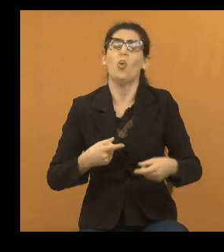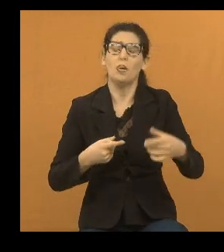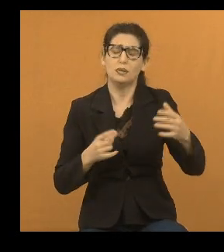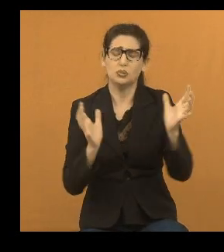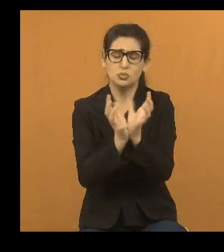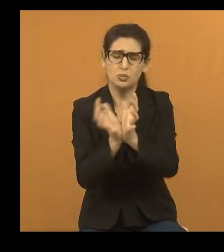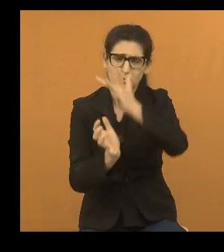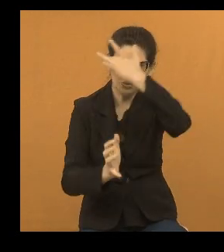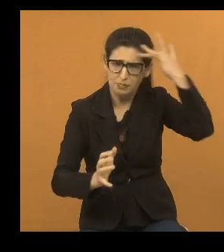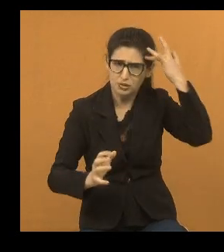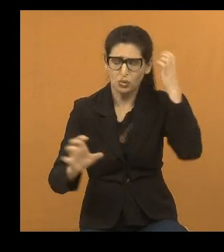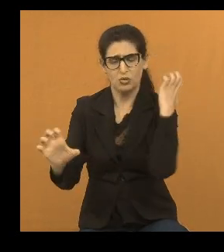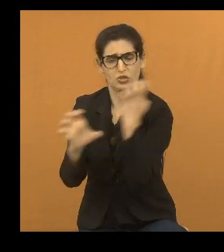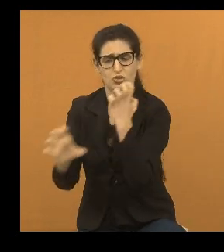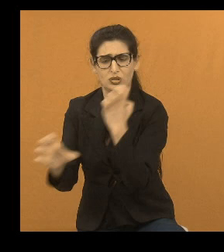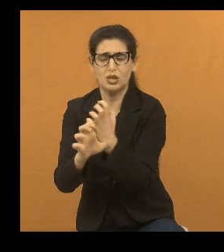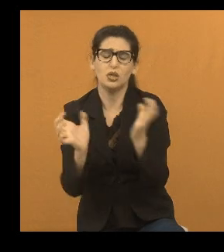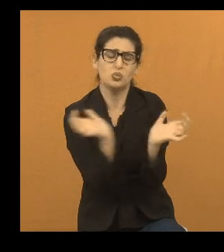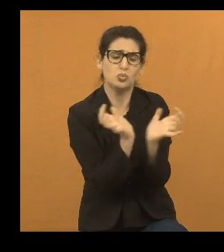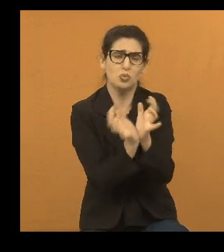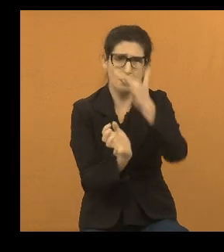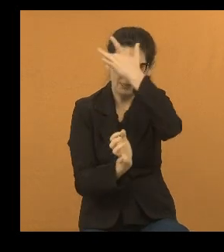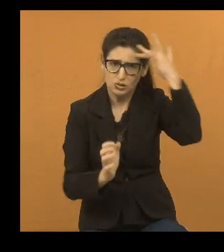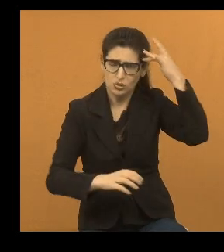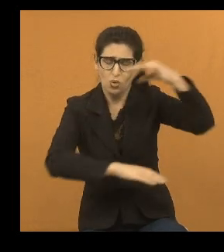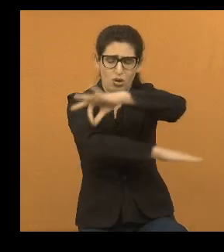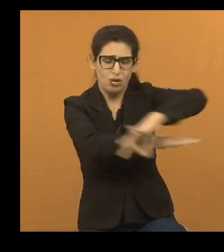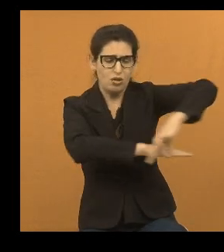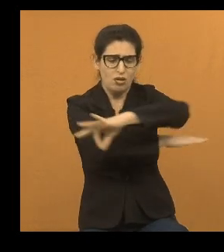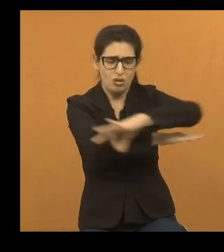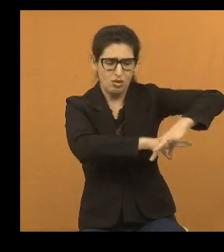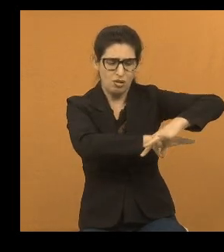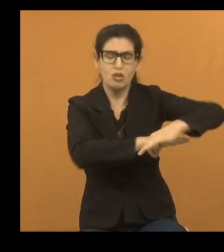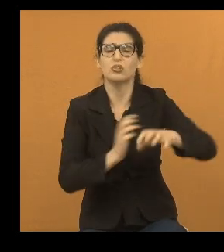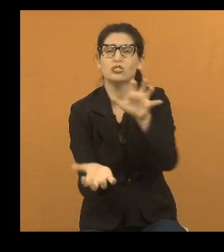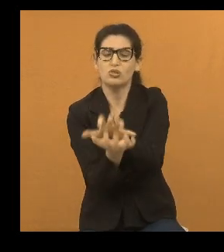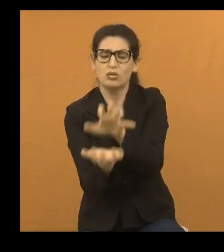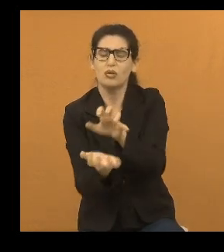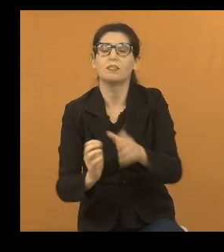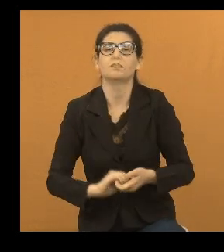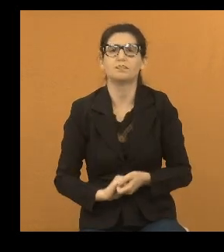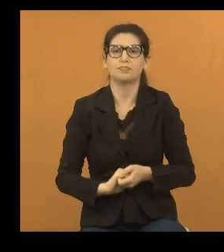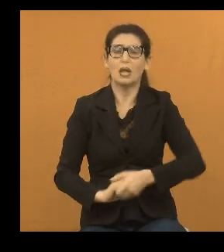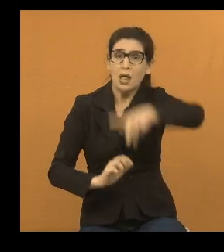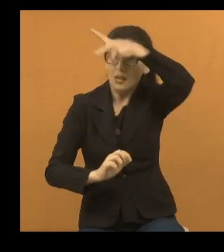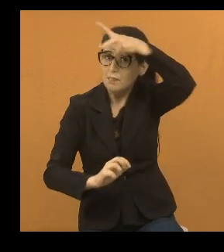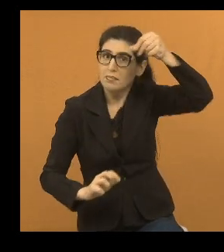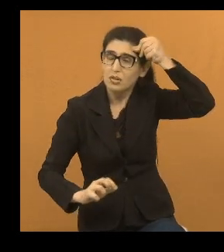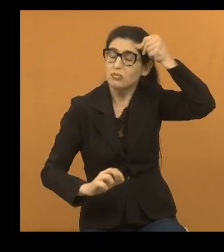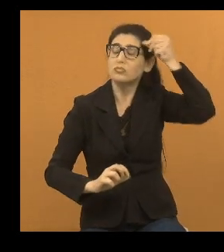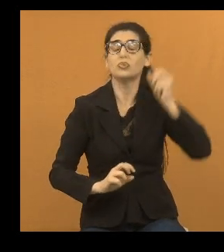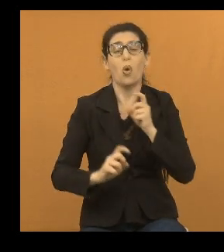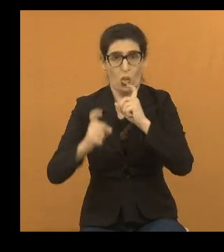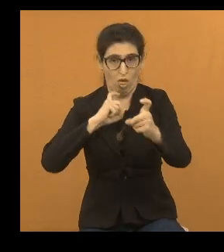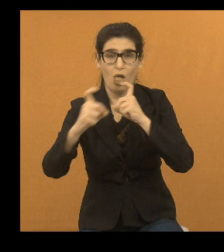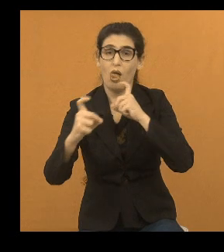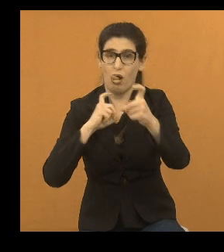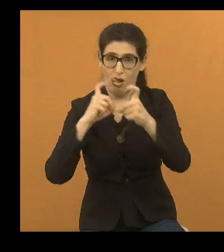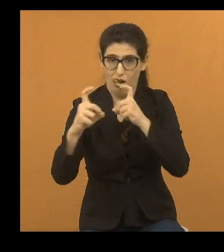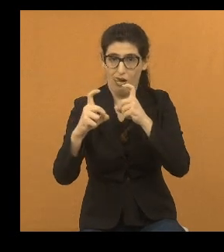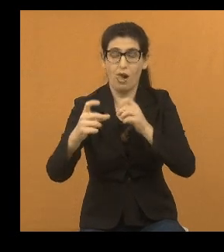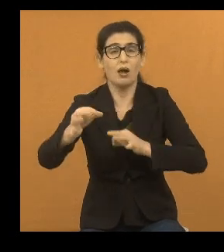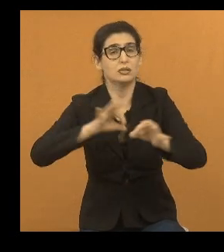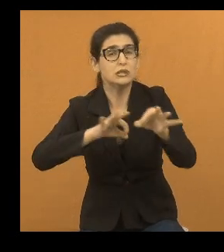de Jacareí. Próximo. Na prefeitura foram feitas comissões de trabalhos